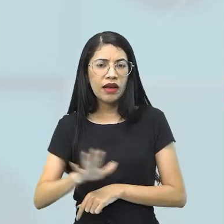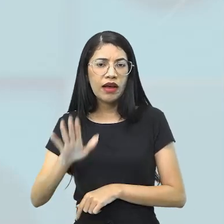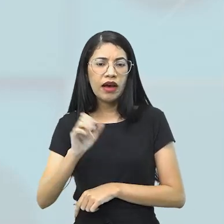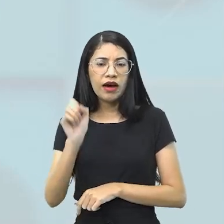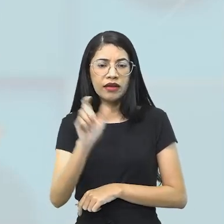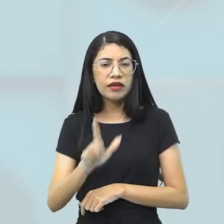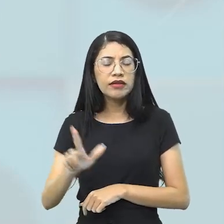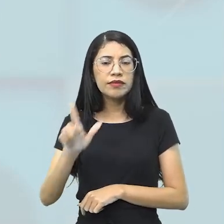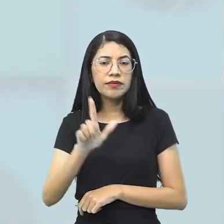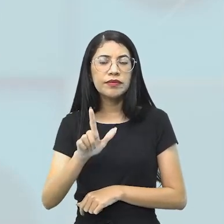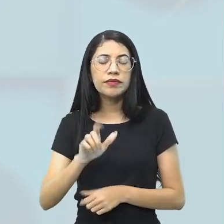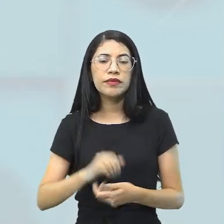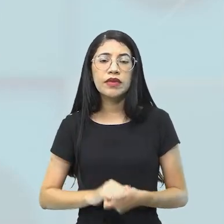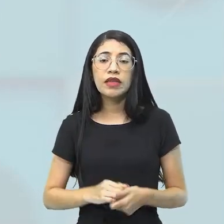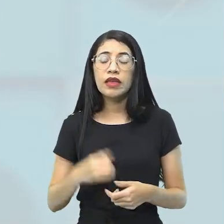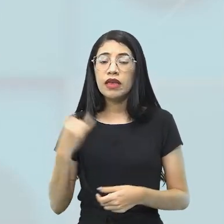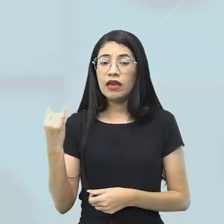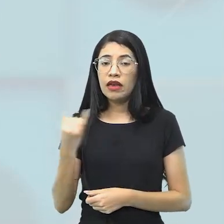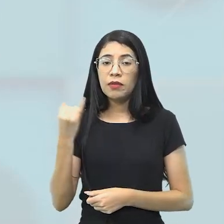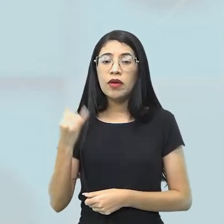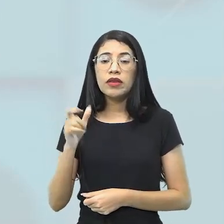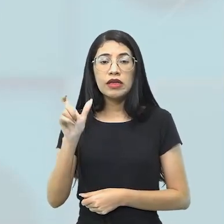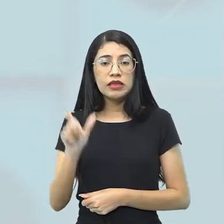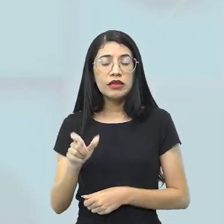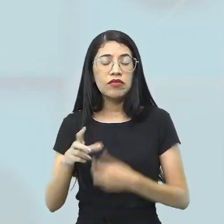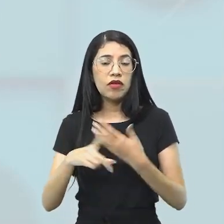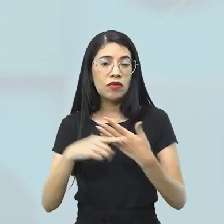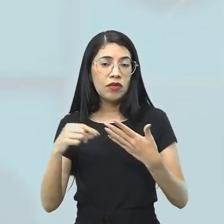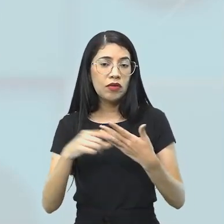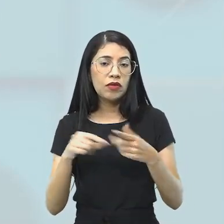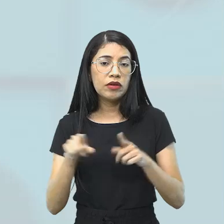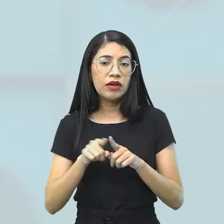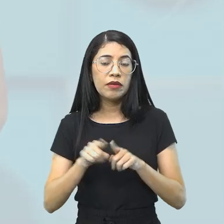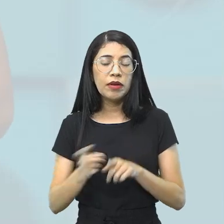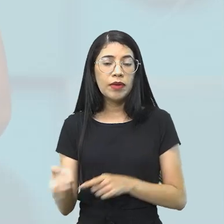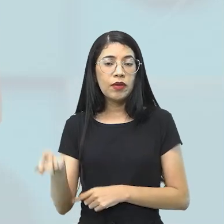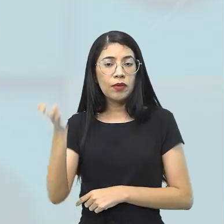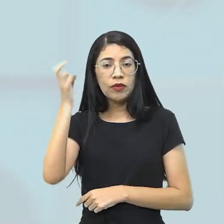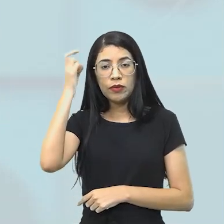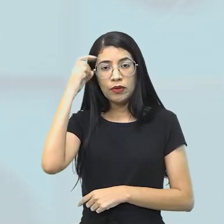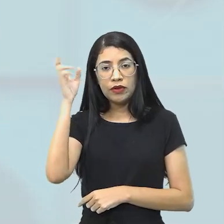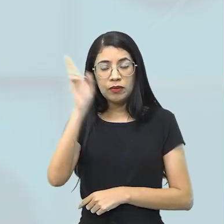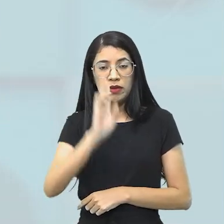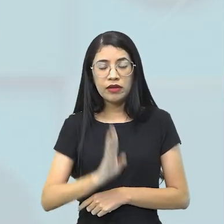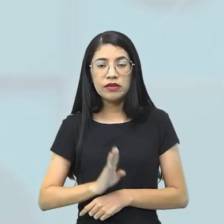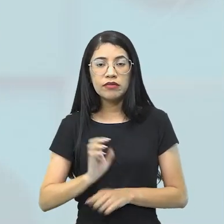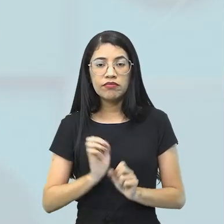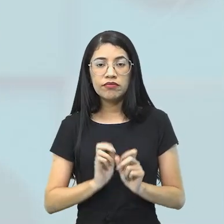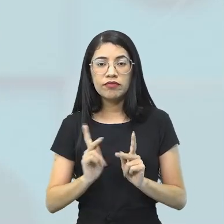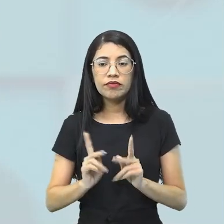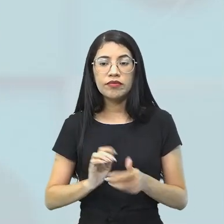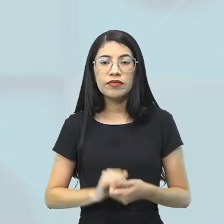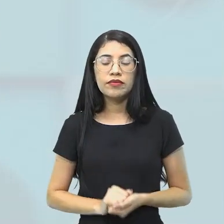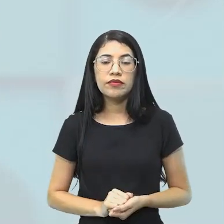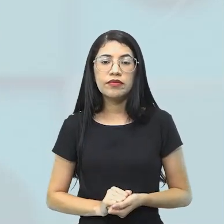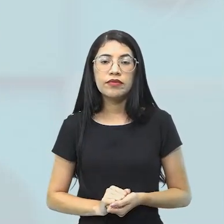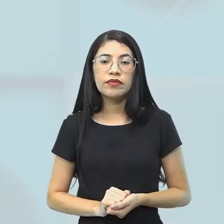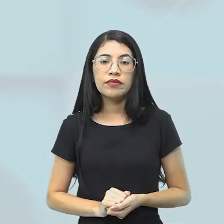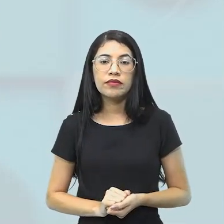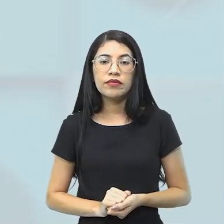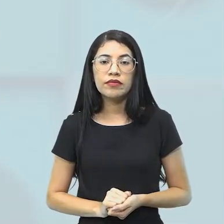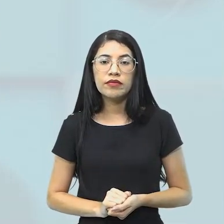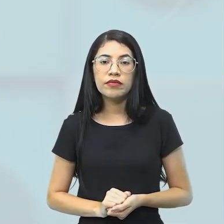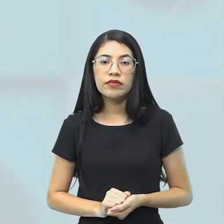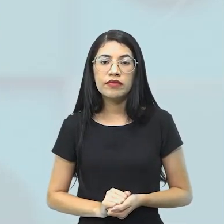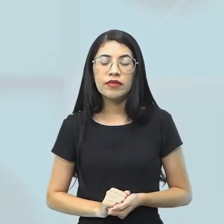meio literário, a importância dele para a nossa cultura brasileira, certo, gente? Muito